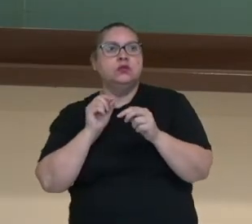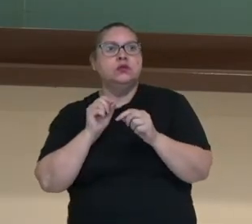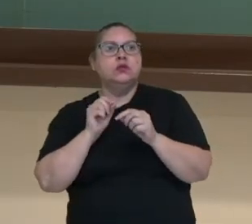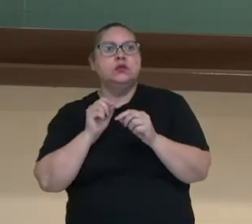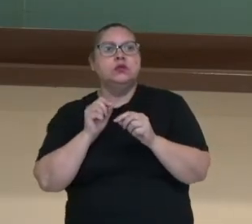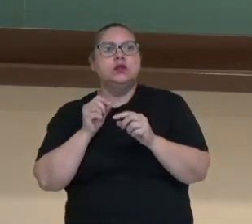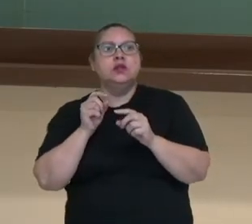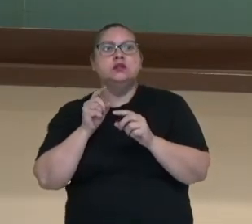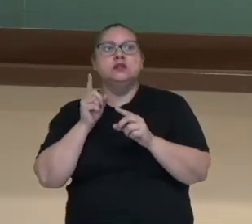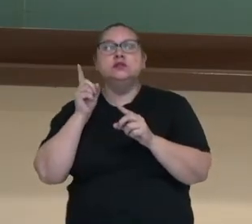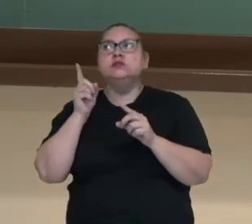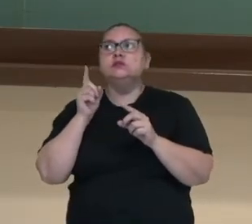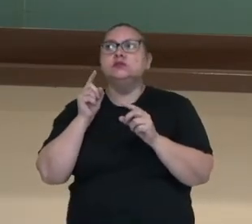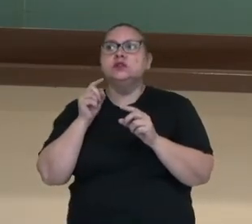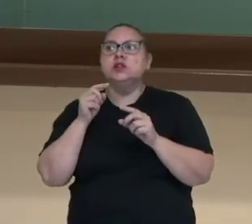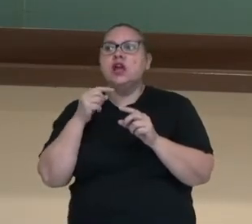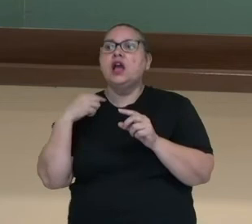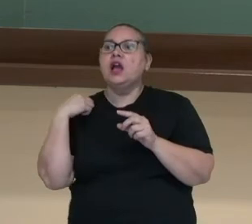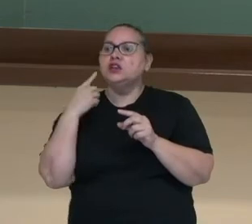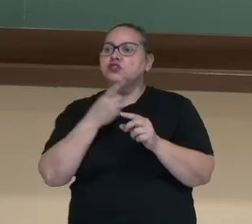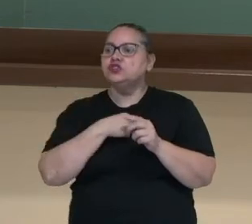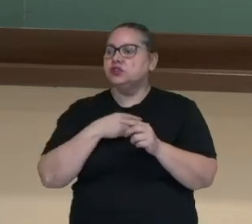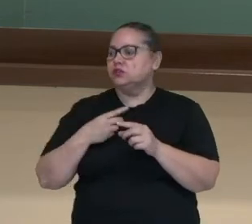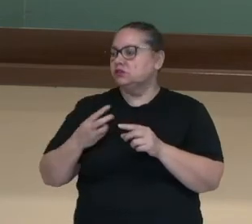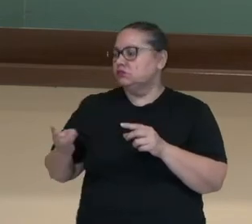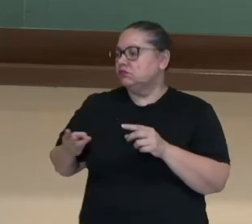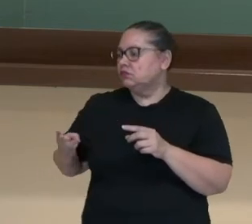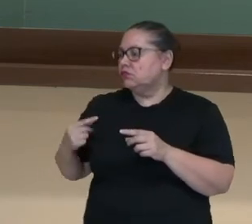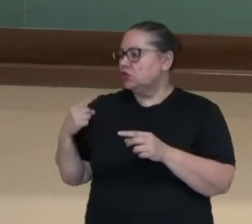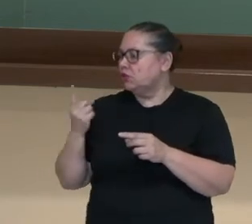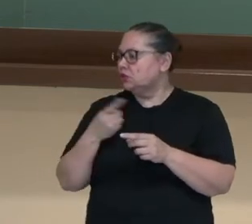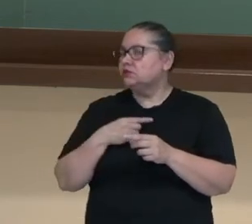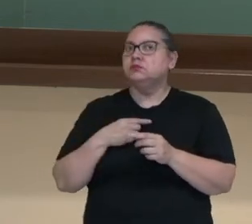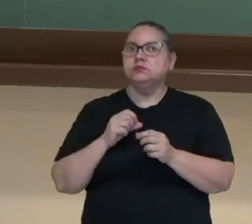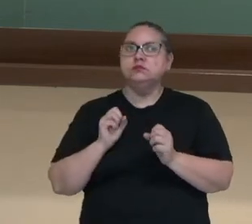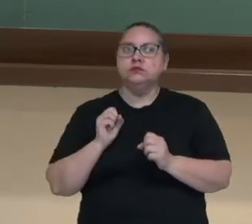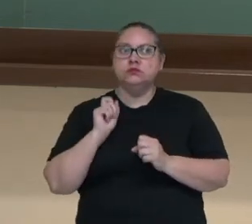por essa questão ali, ó, a gente, tá ok?